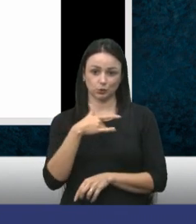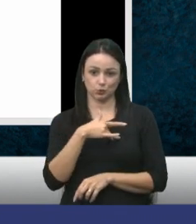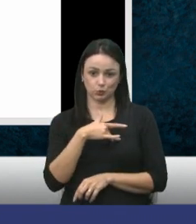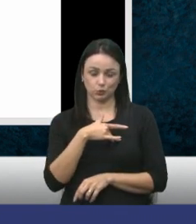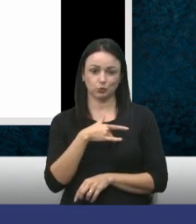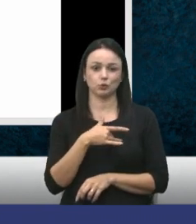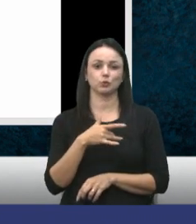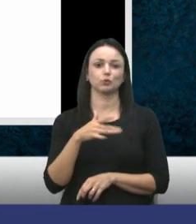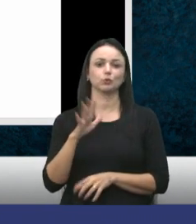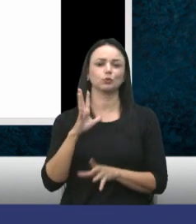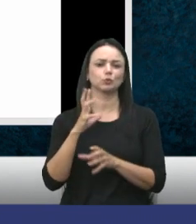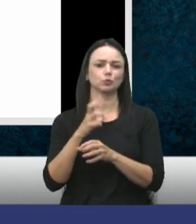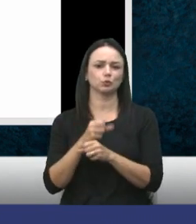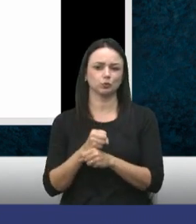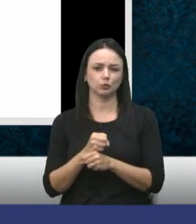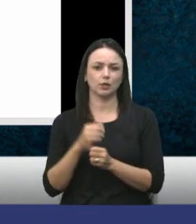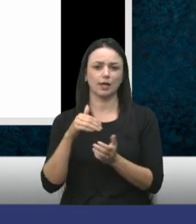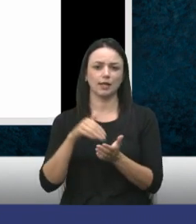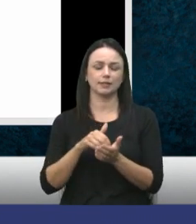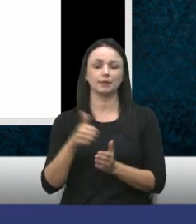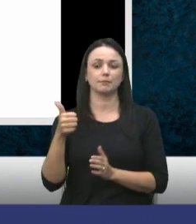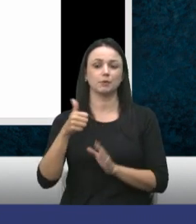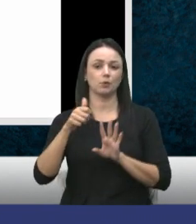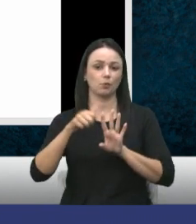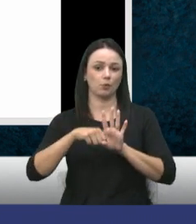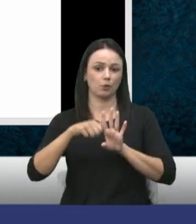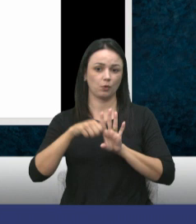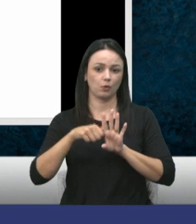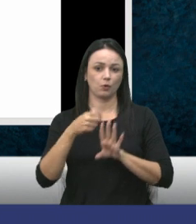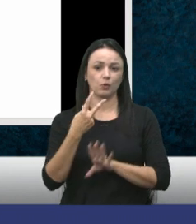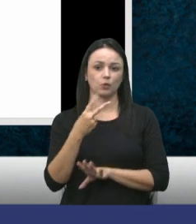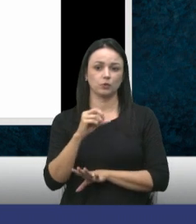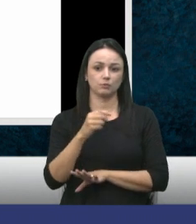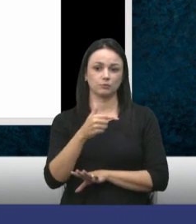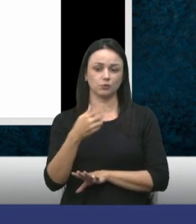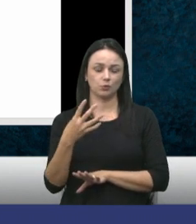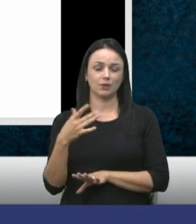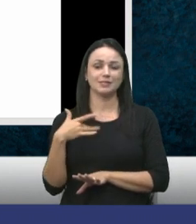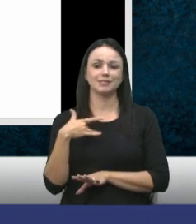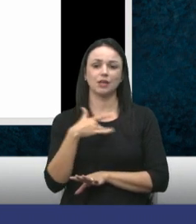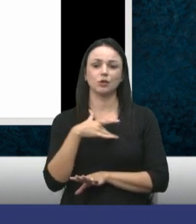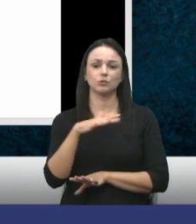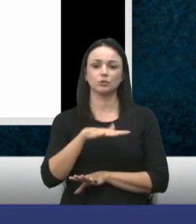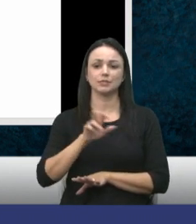aplicado até o primeiro quadrimestre de 2024, na saúde foi de R$